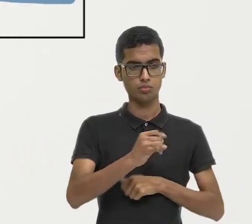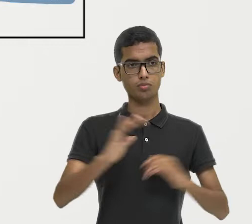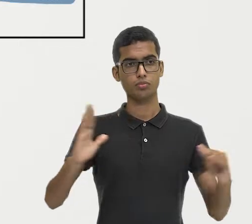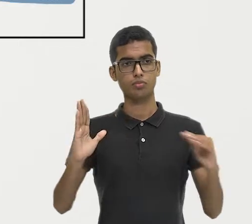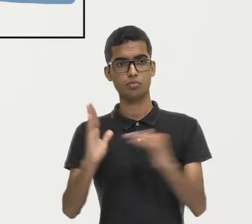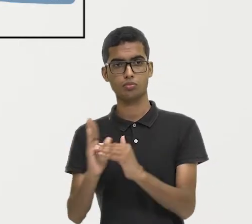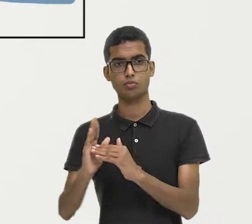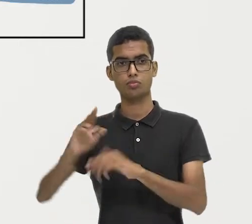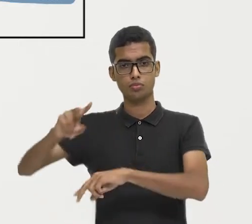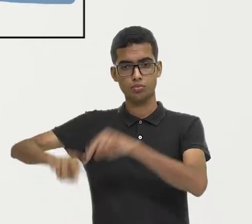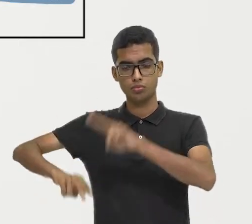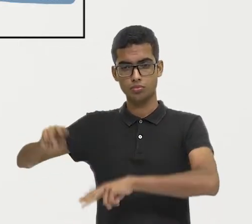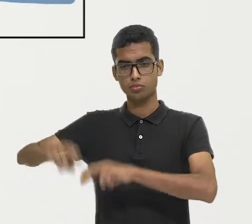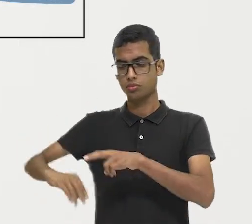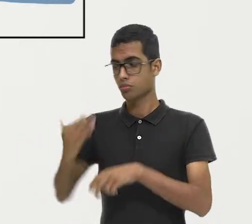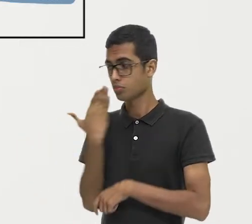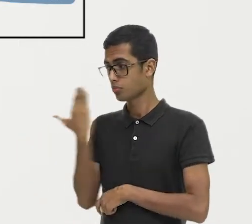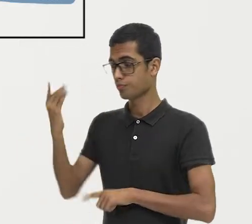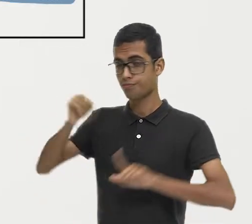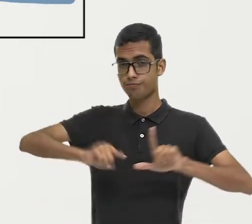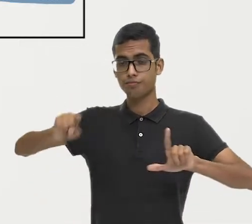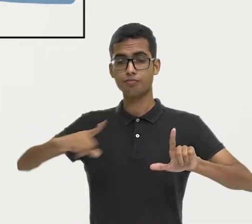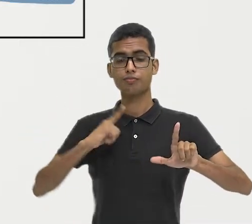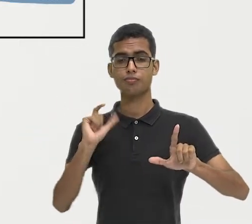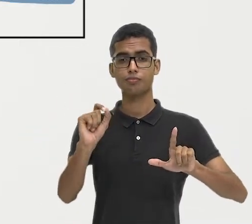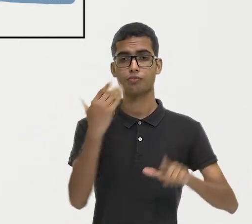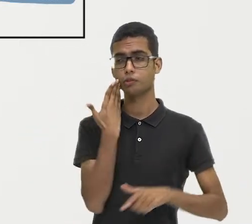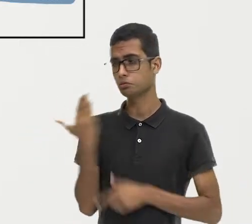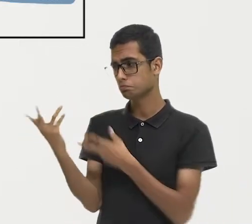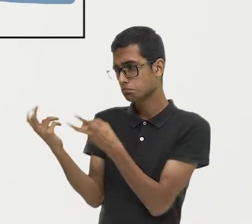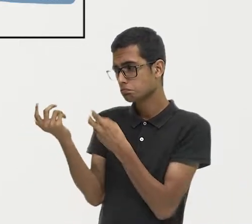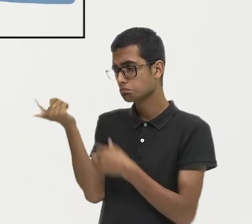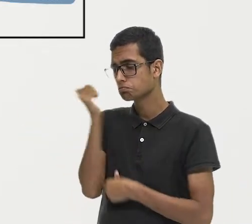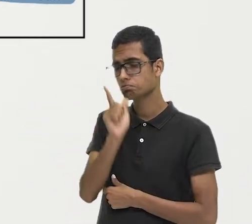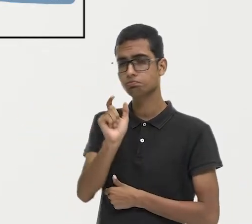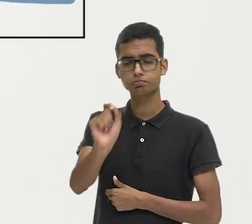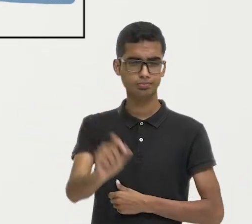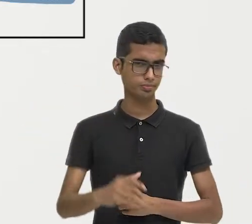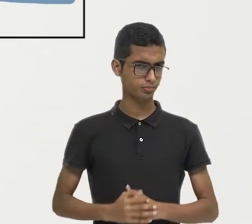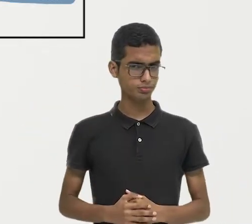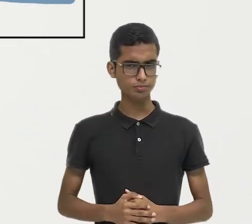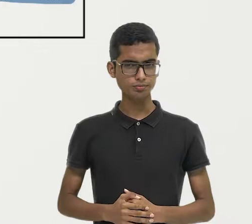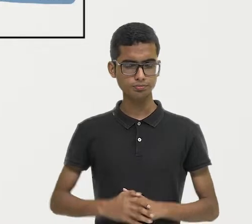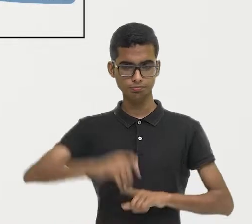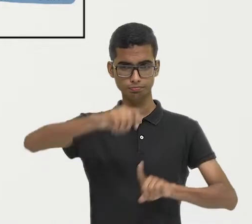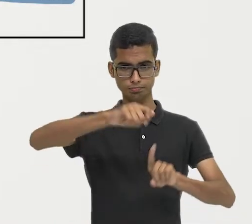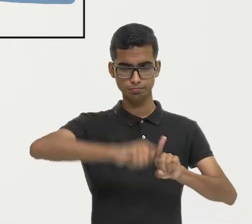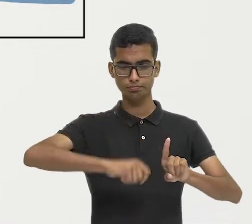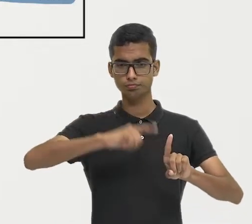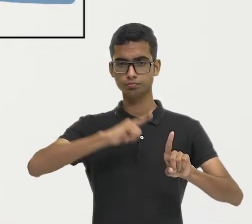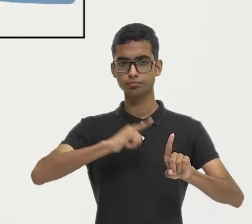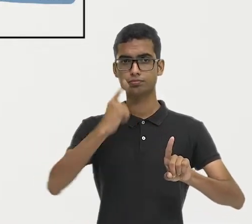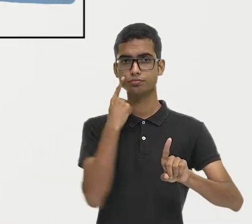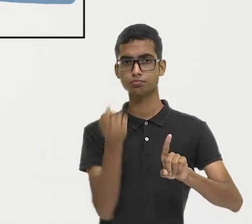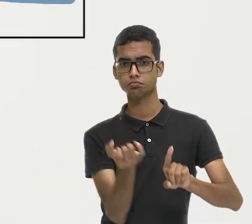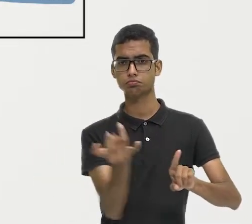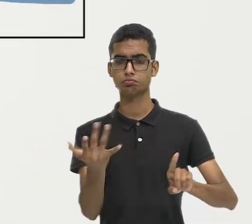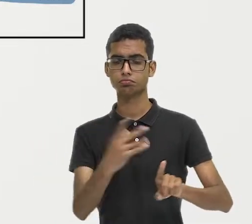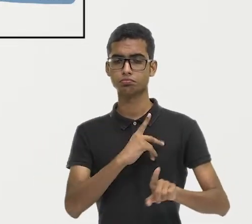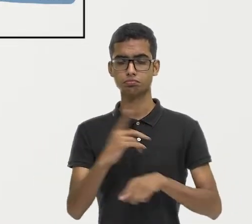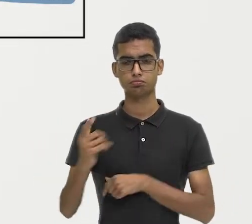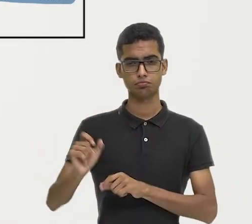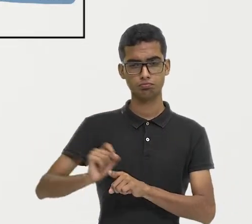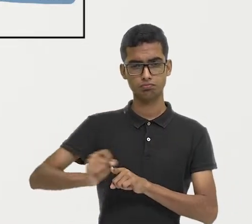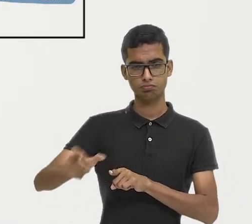janeiro até junho. Com esse gráfico também você consegue reparar duas coisas. Que o mês que houve o maior número